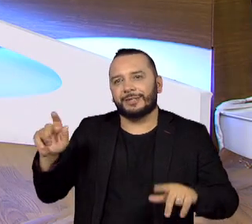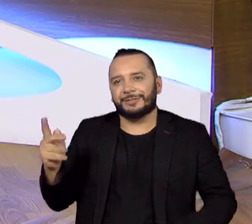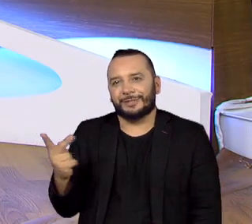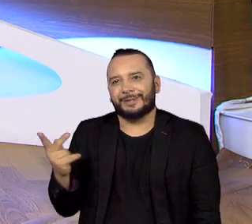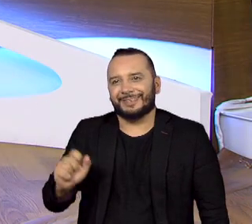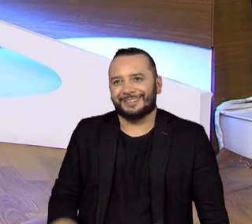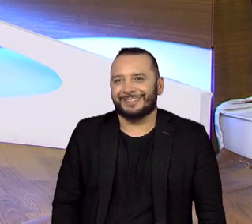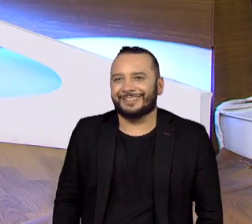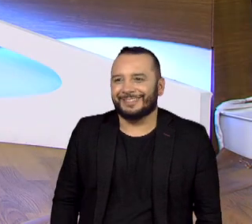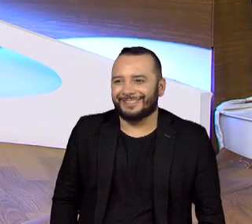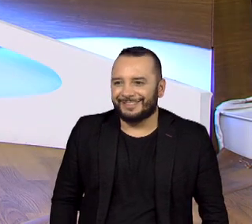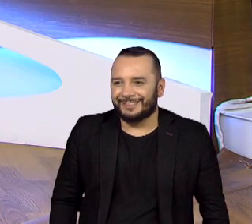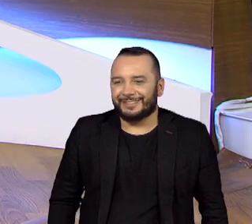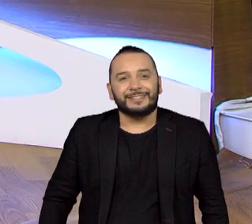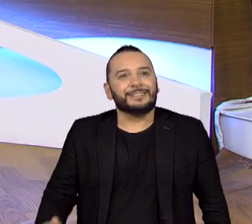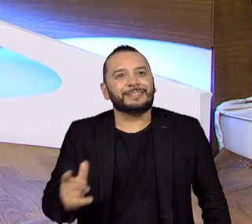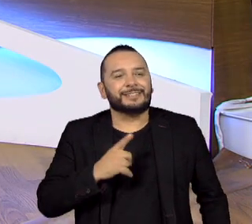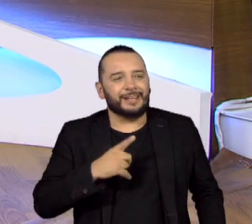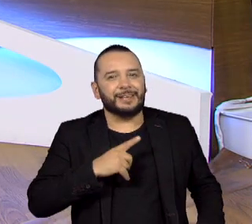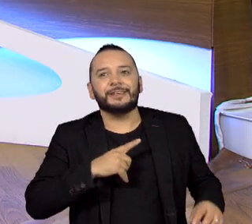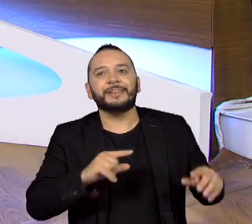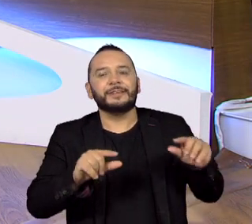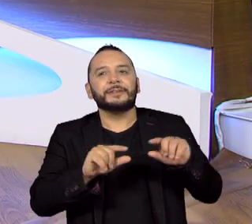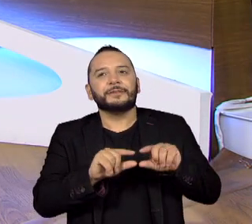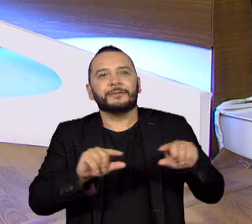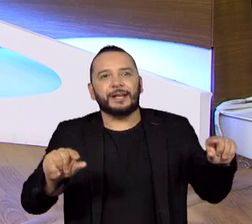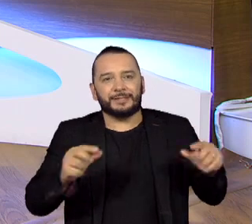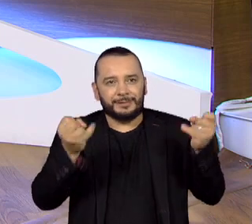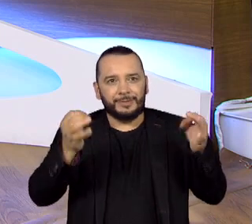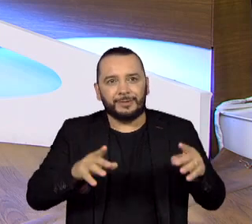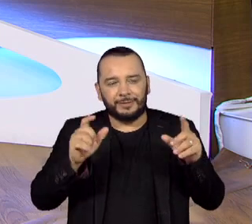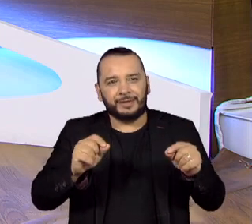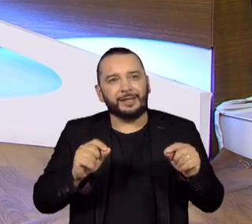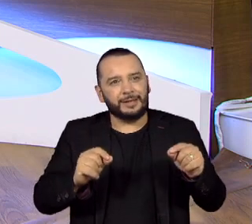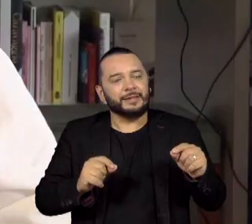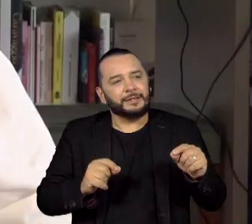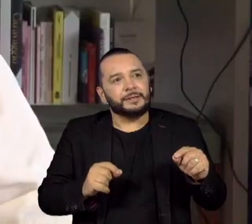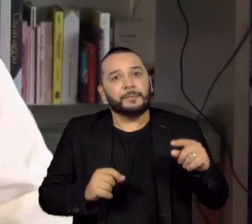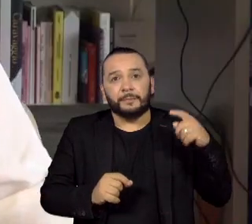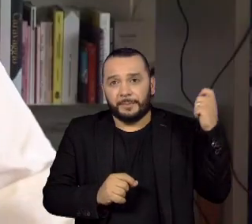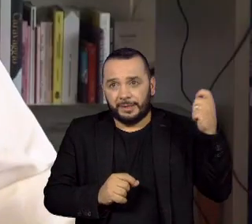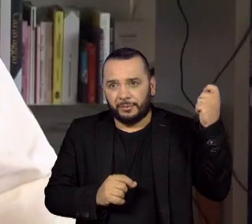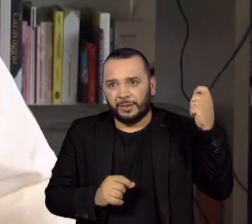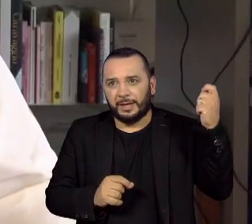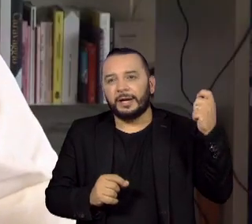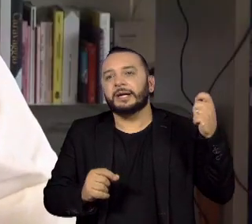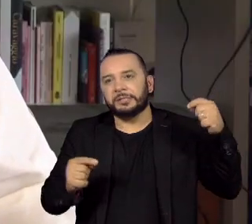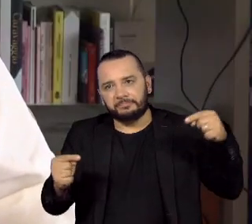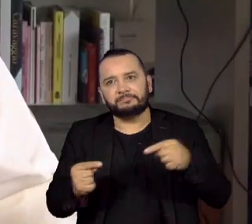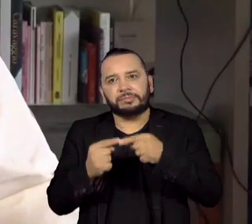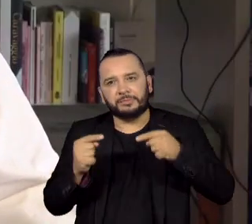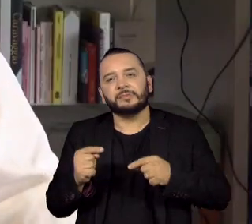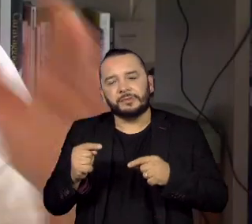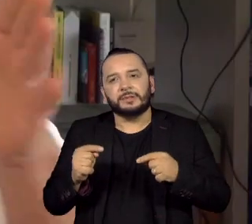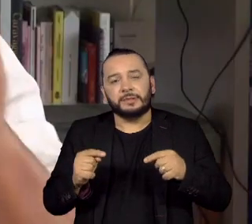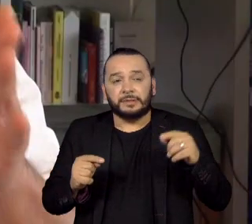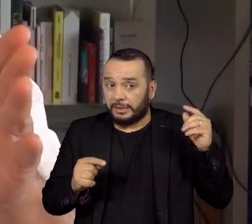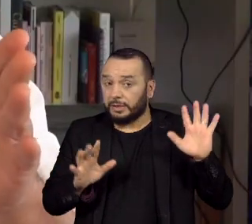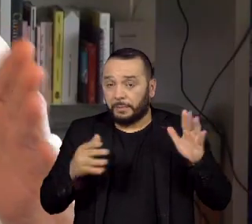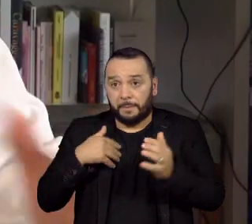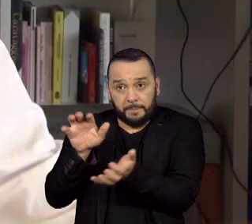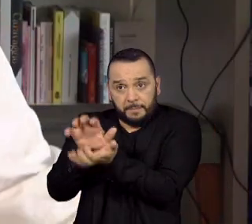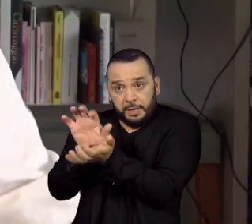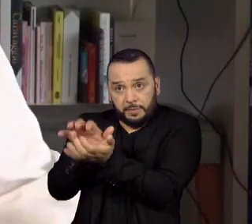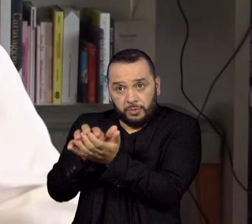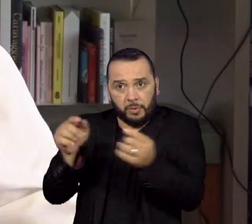Dizem que, tem um ditado que diz que o pernambucano é um gaúcho a pé, né? Tem semelhança mesmo culturais, mas eu acho assim, o fato mesmo